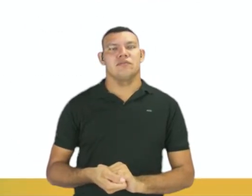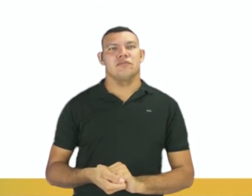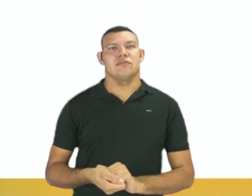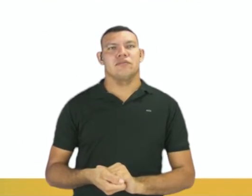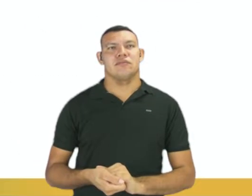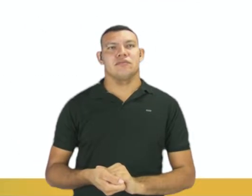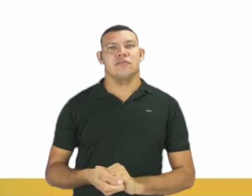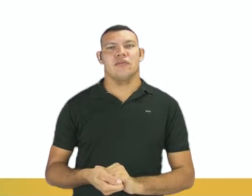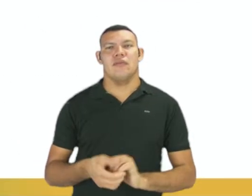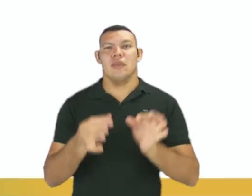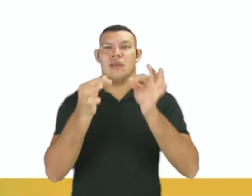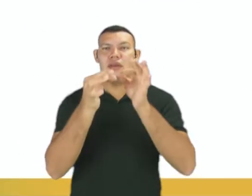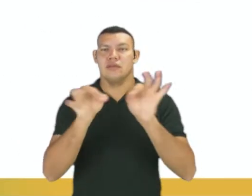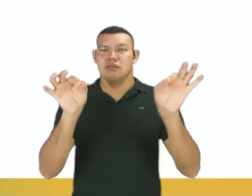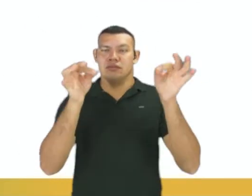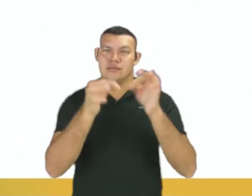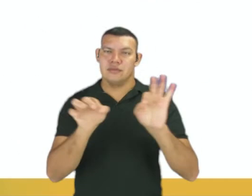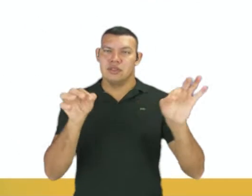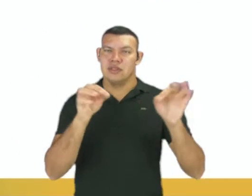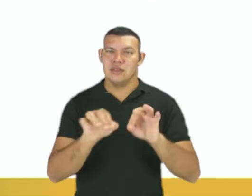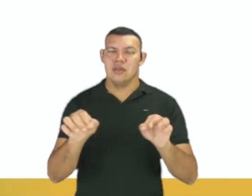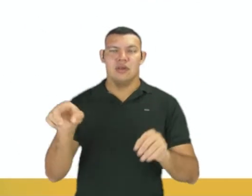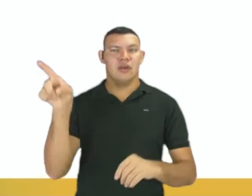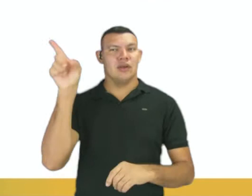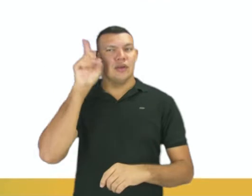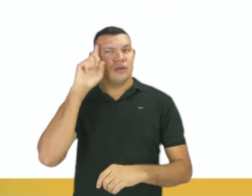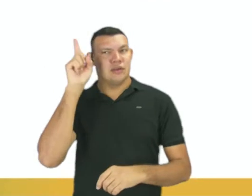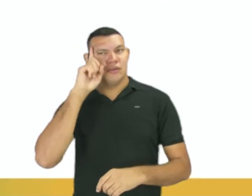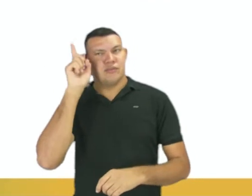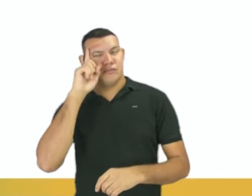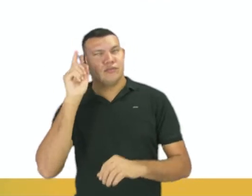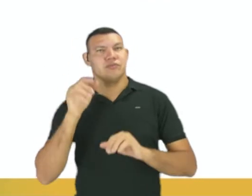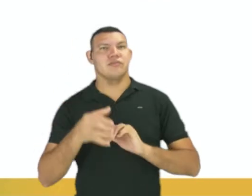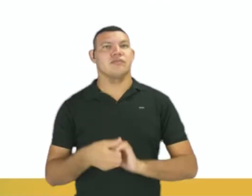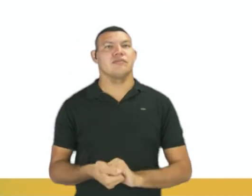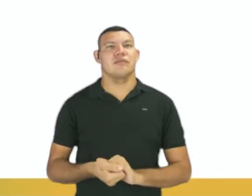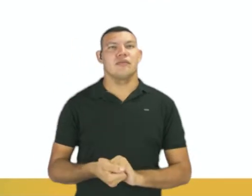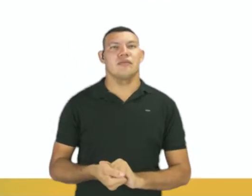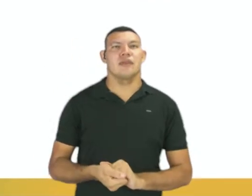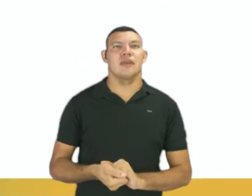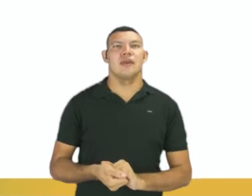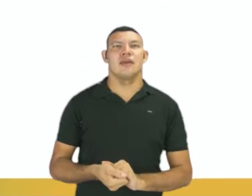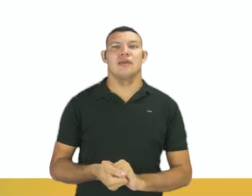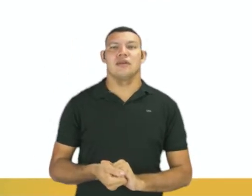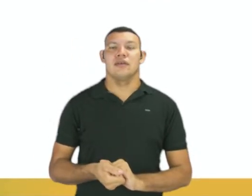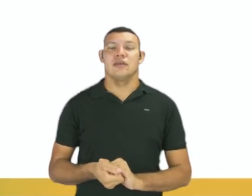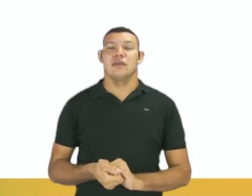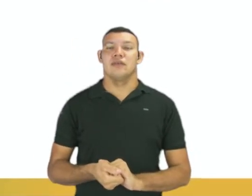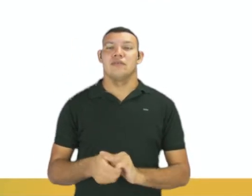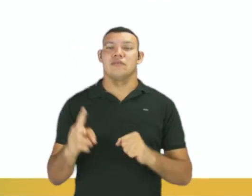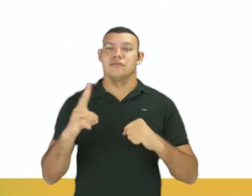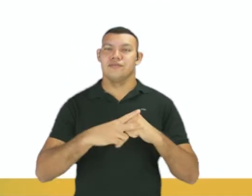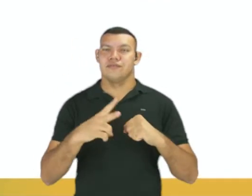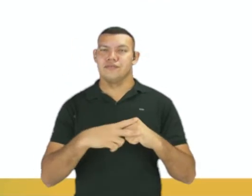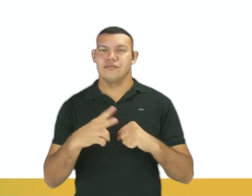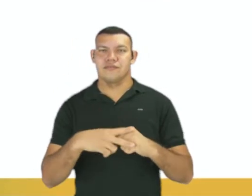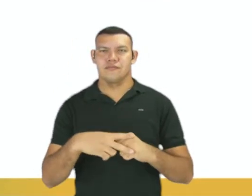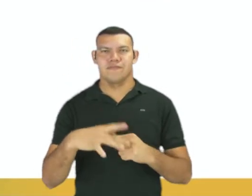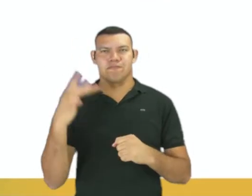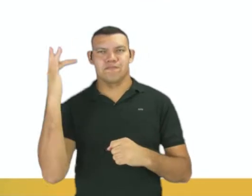É sim tá assim nossa do dia a dia essa demanda ocorre pois o verbo achar assim